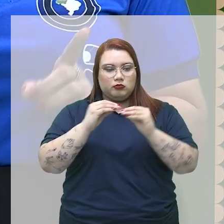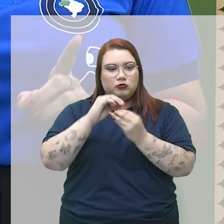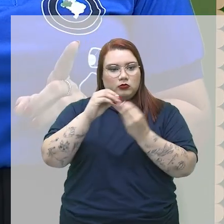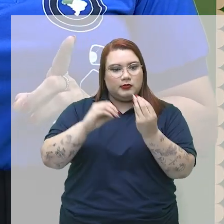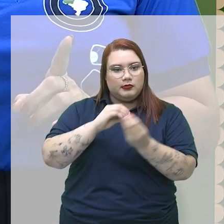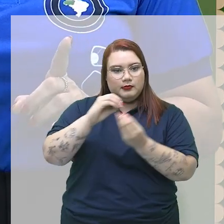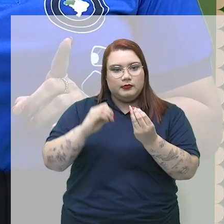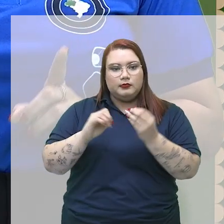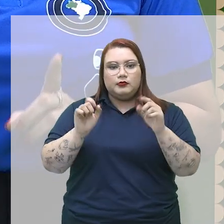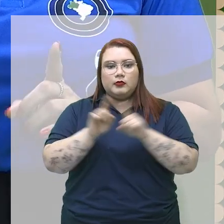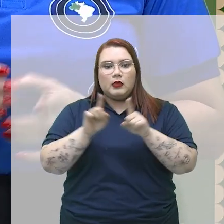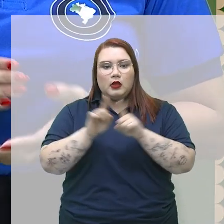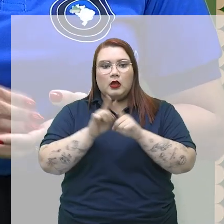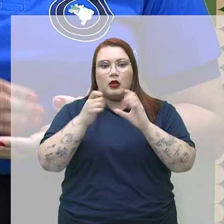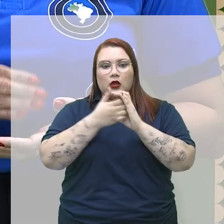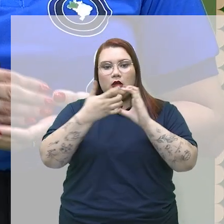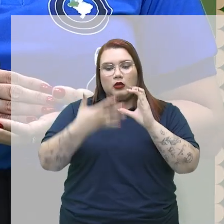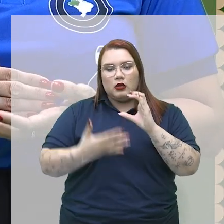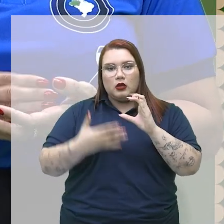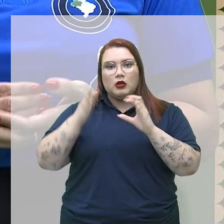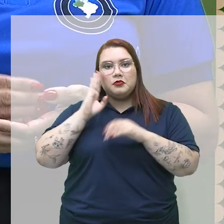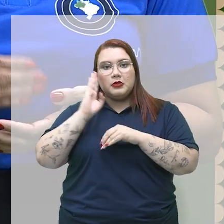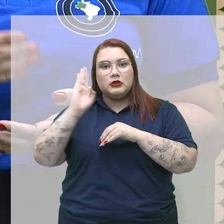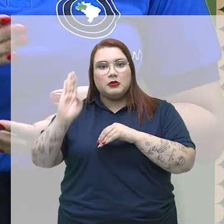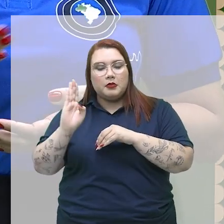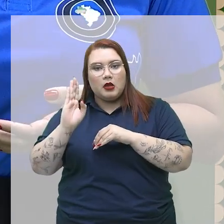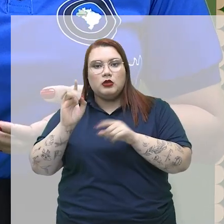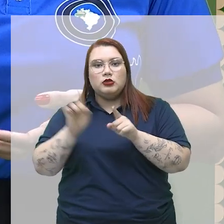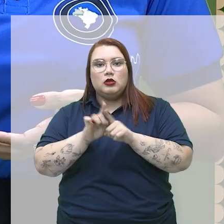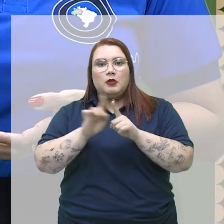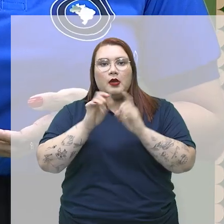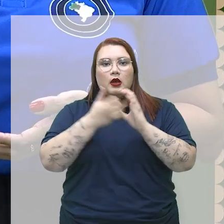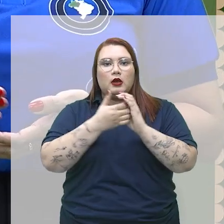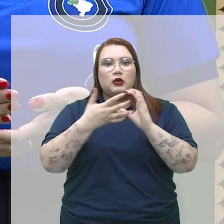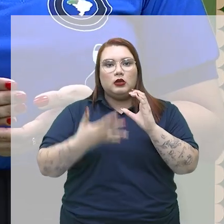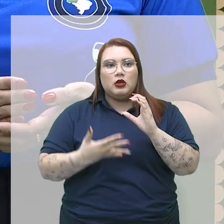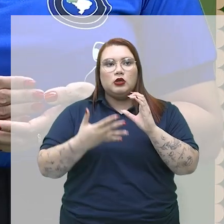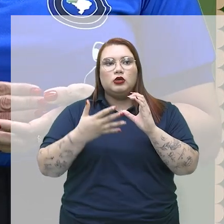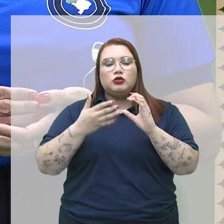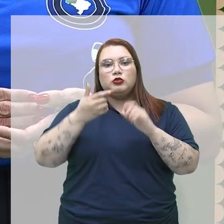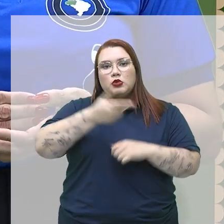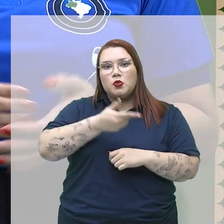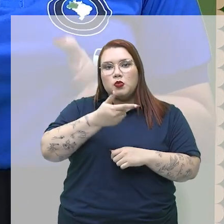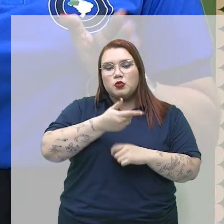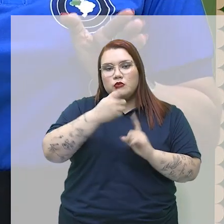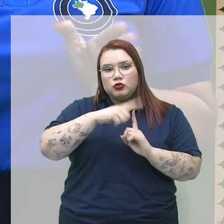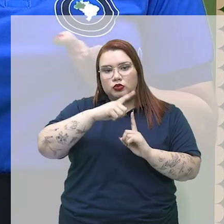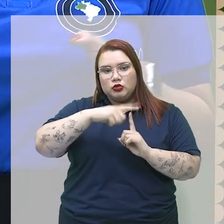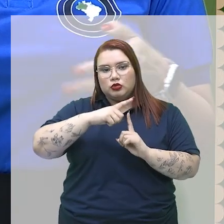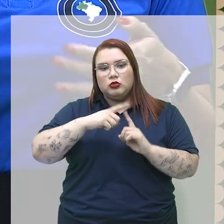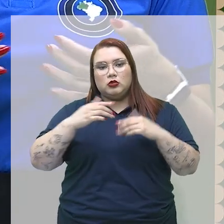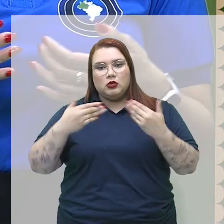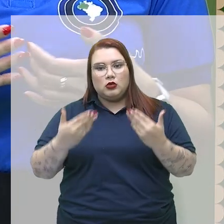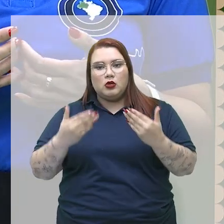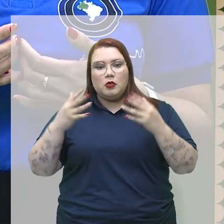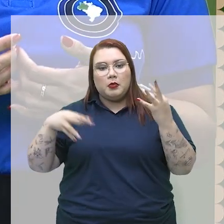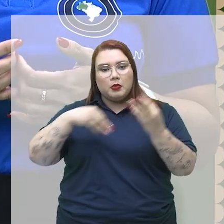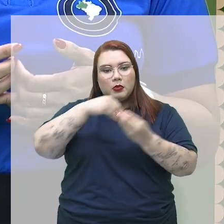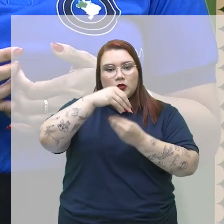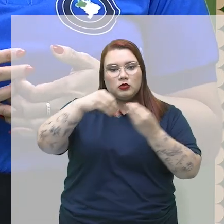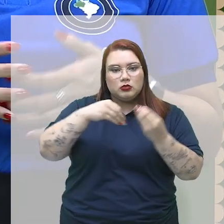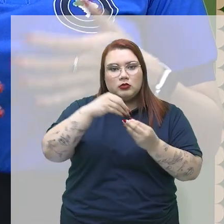Uma outra conclusão também é que existem fatores que são dominantes e fatores que são recessivos. Por isso que no momento